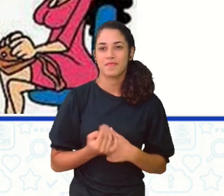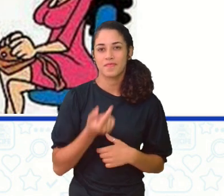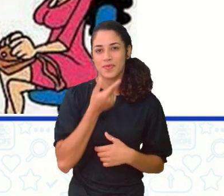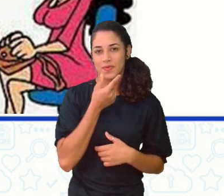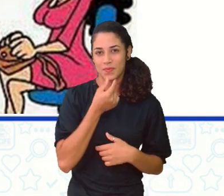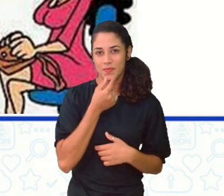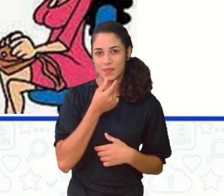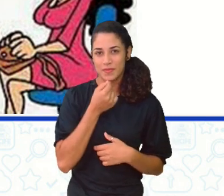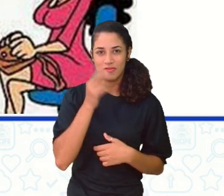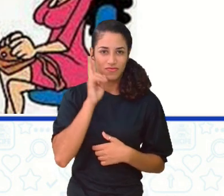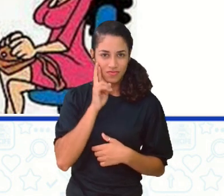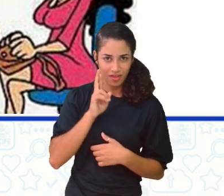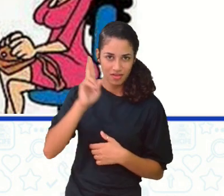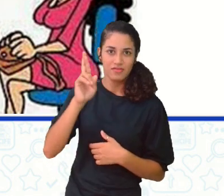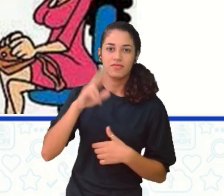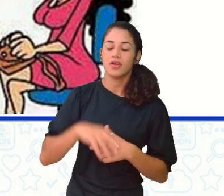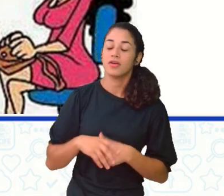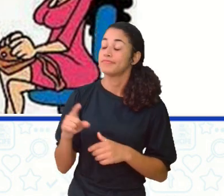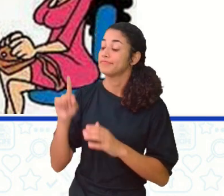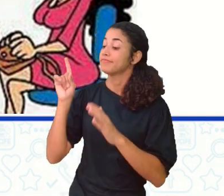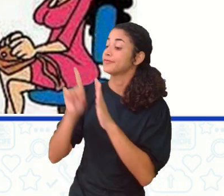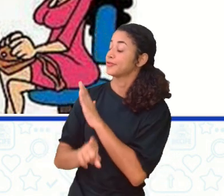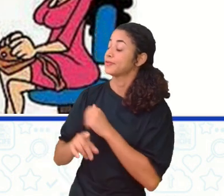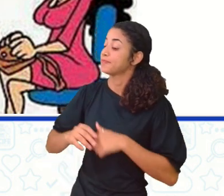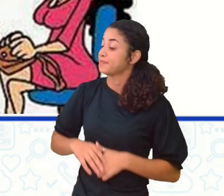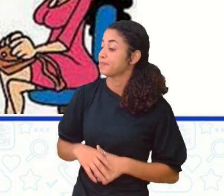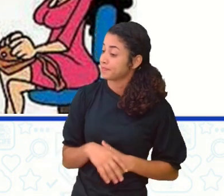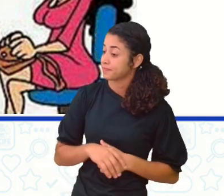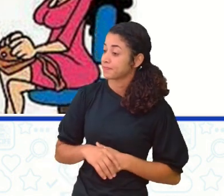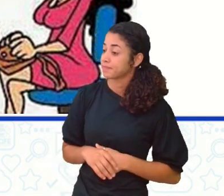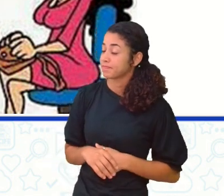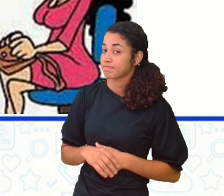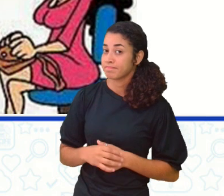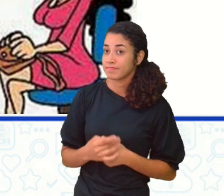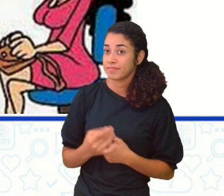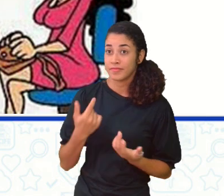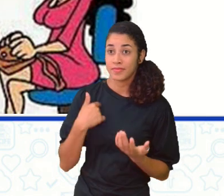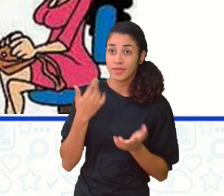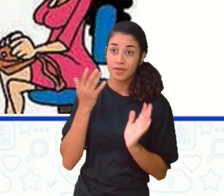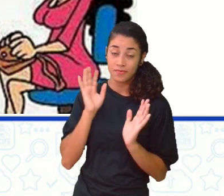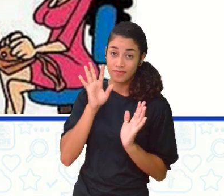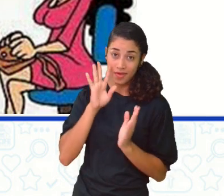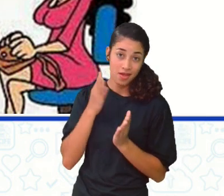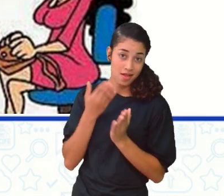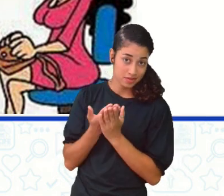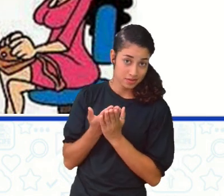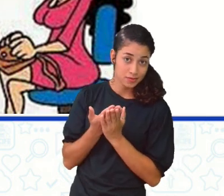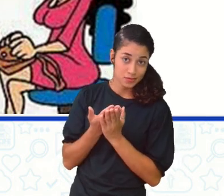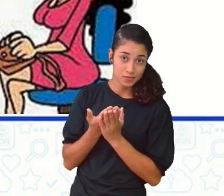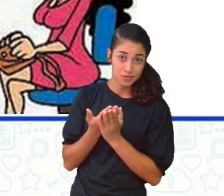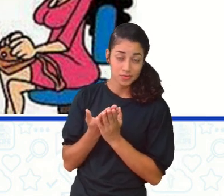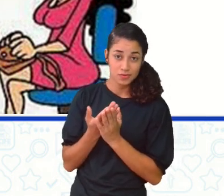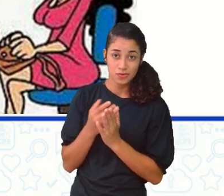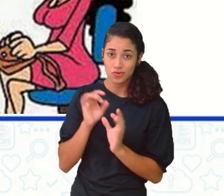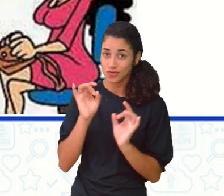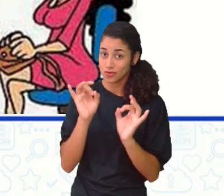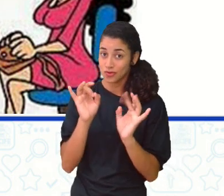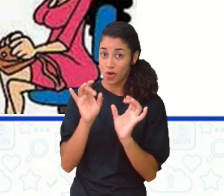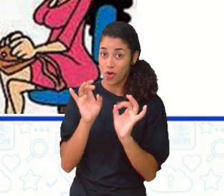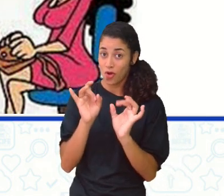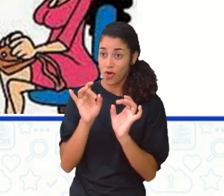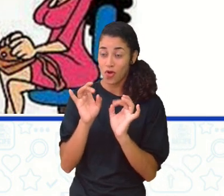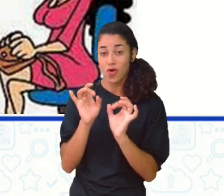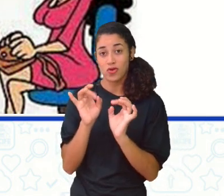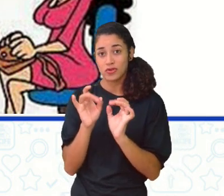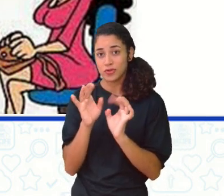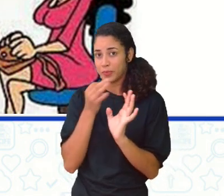esse empregador, ele chega e pergunta para ela assim, não é? Eu acredito, eu estou, né, aqui levantando hipóteses. Fazendo inferências.